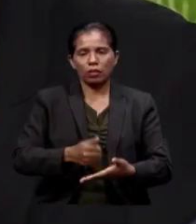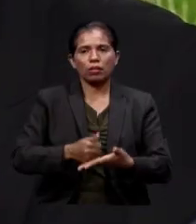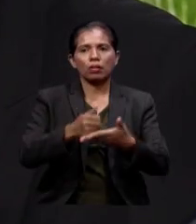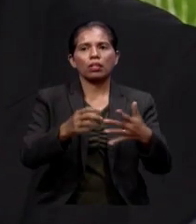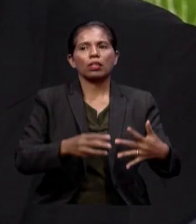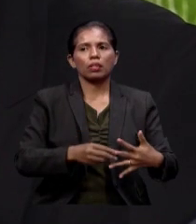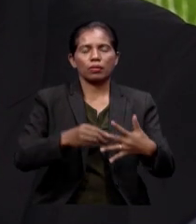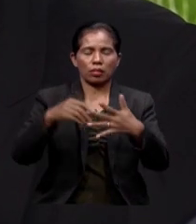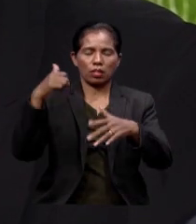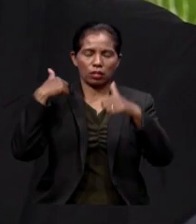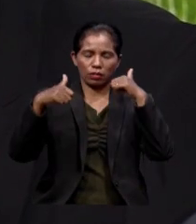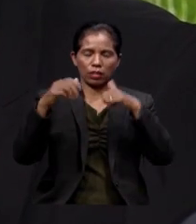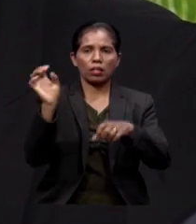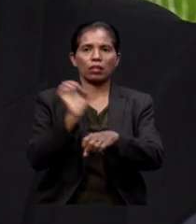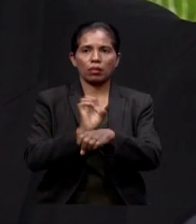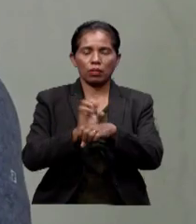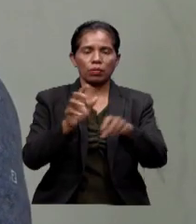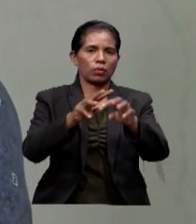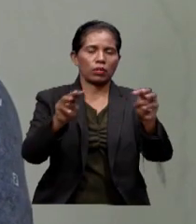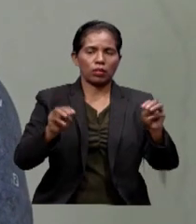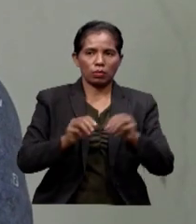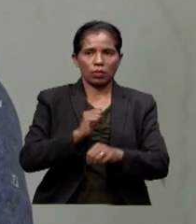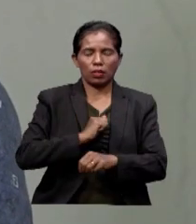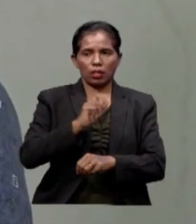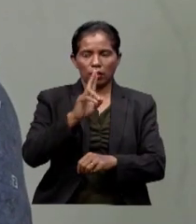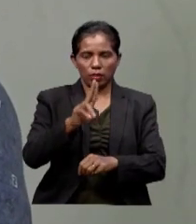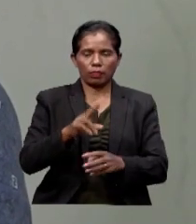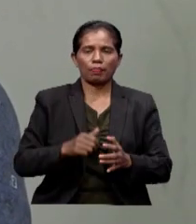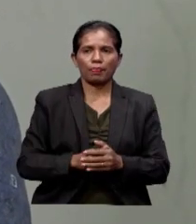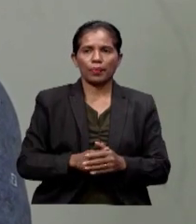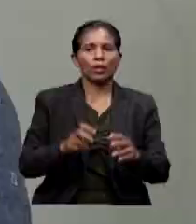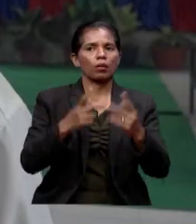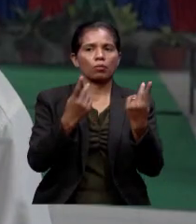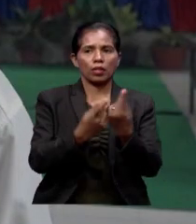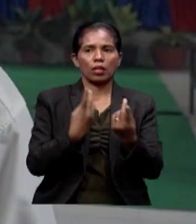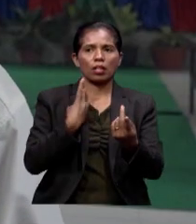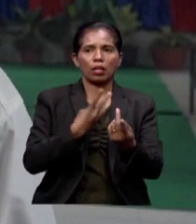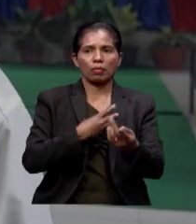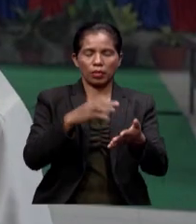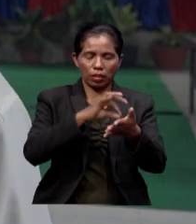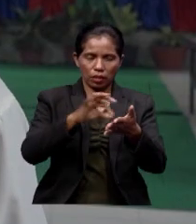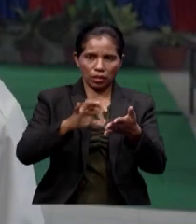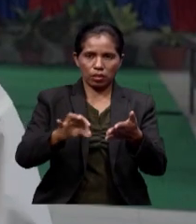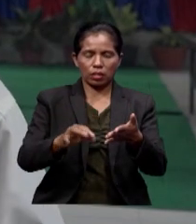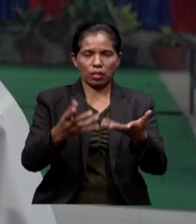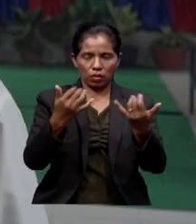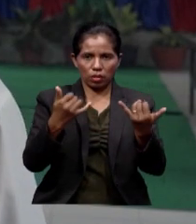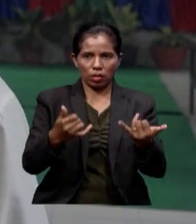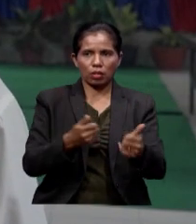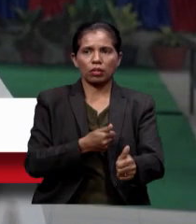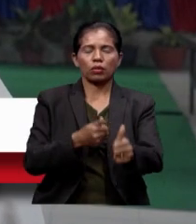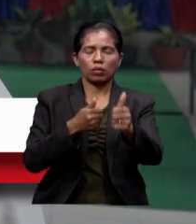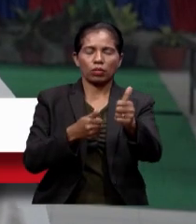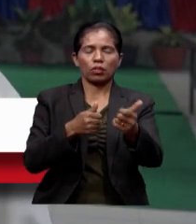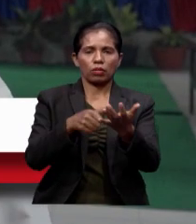e atividade economia município Aileunian. Companhia NB me registra para dar um ida a me bazer de convite